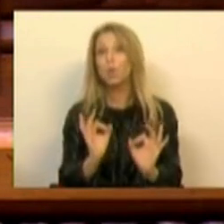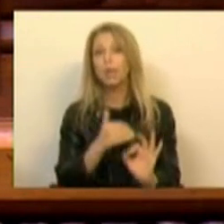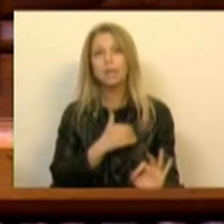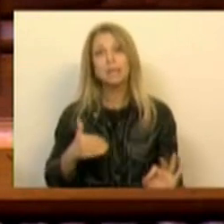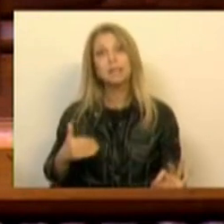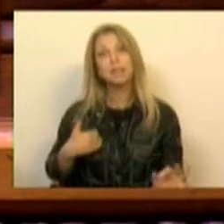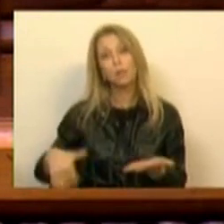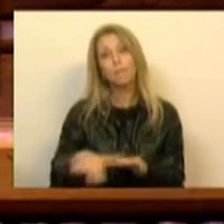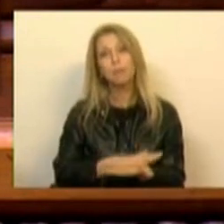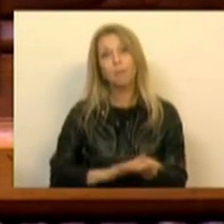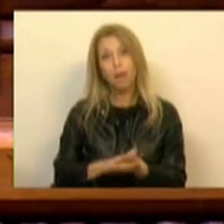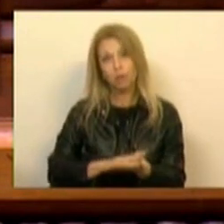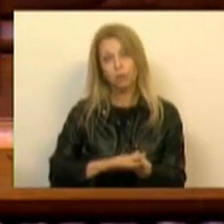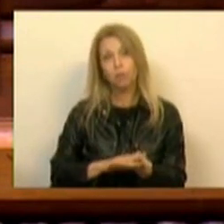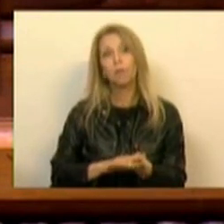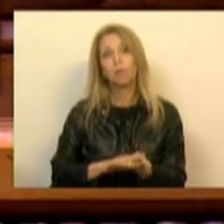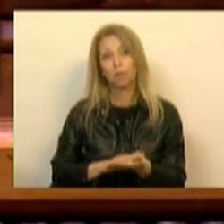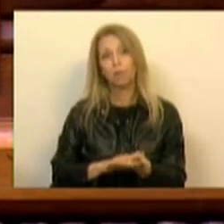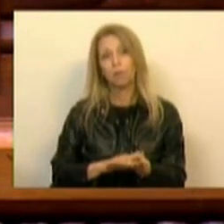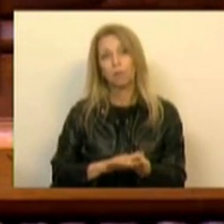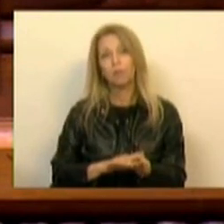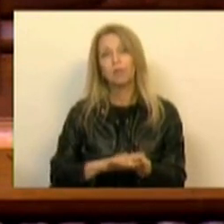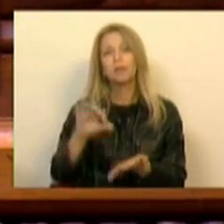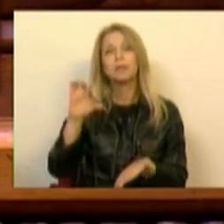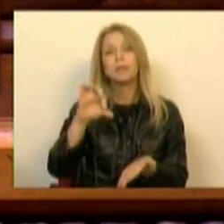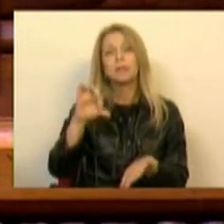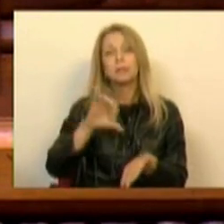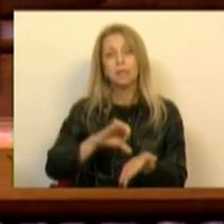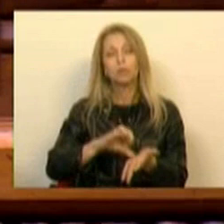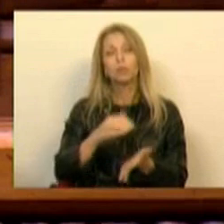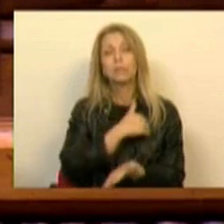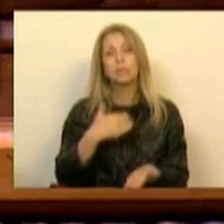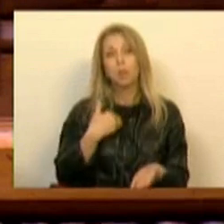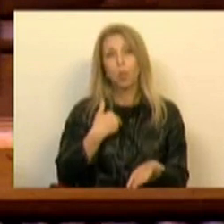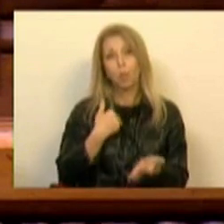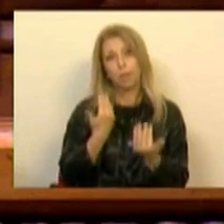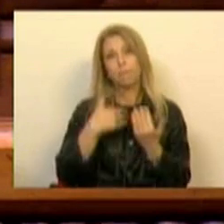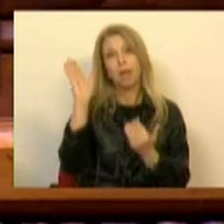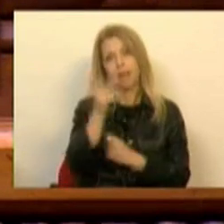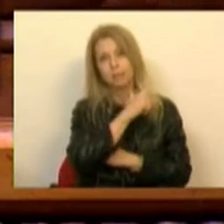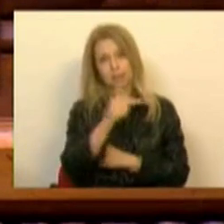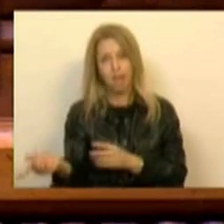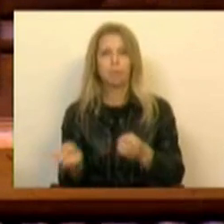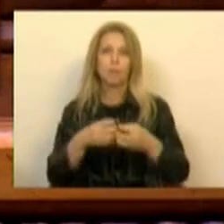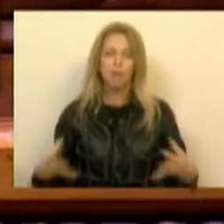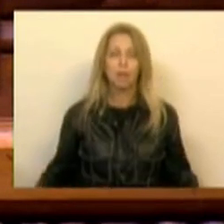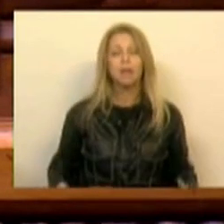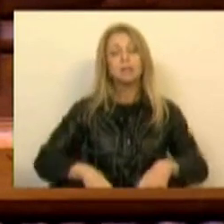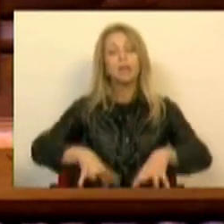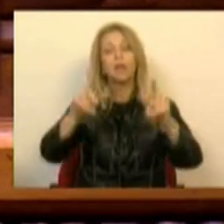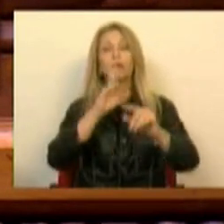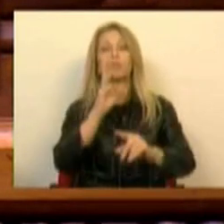de saúde primários com mais 100 centros de saúde. Vamos desenvolver as respostas de saúde mental,